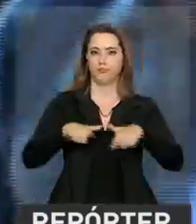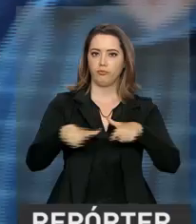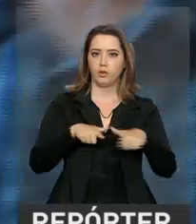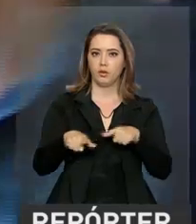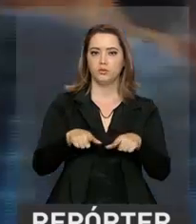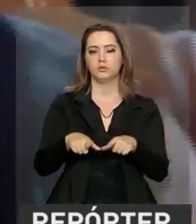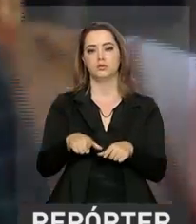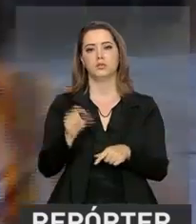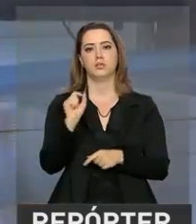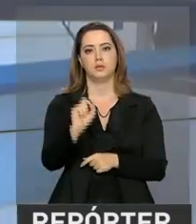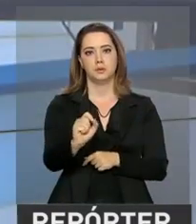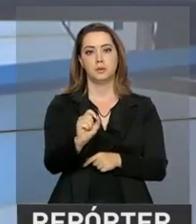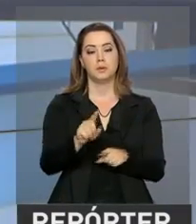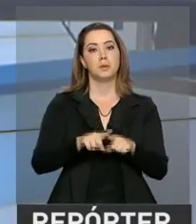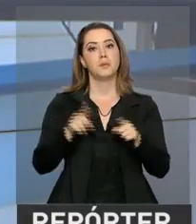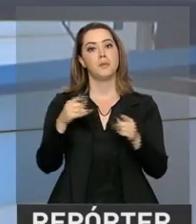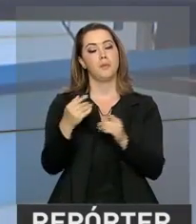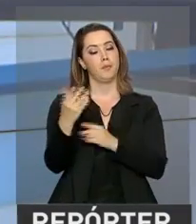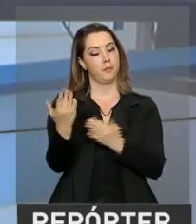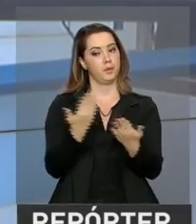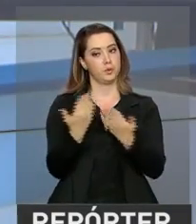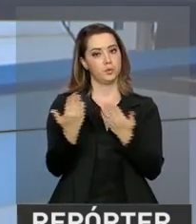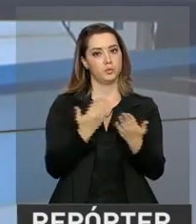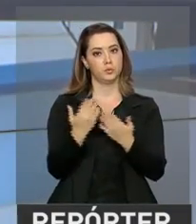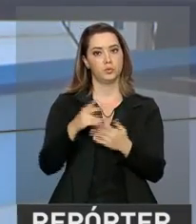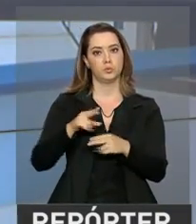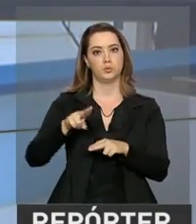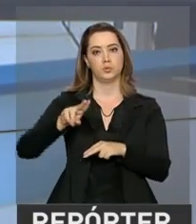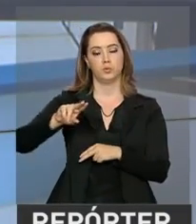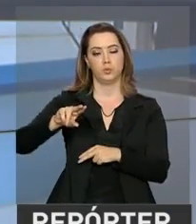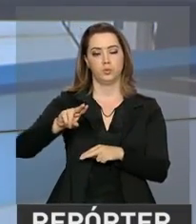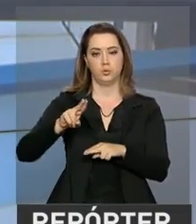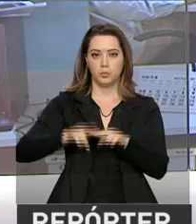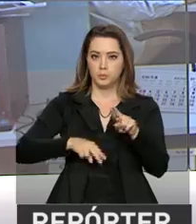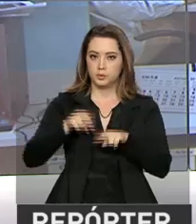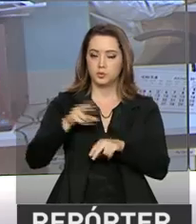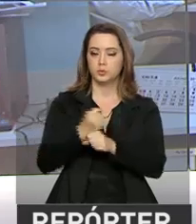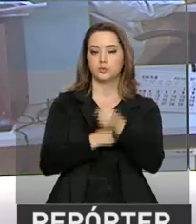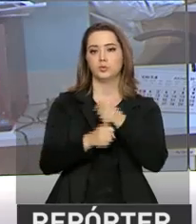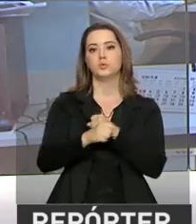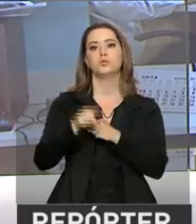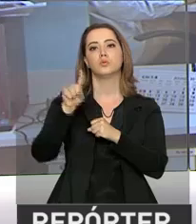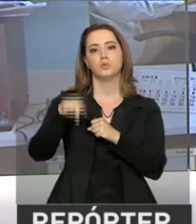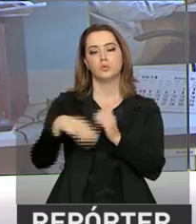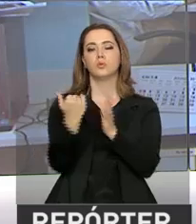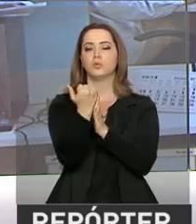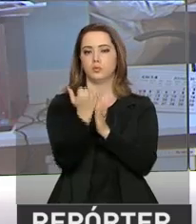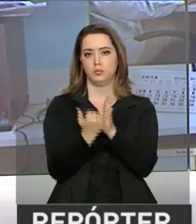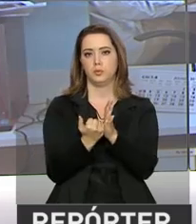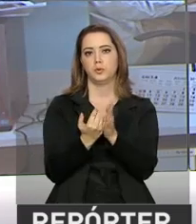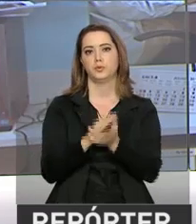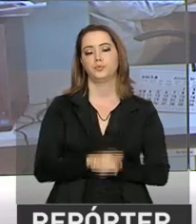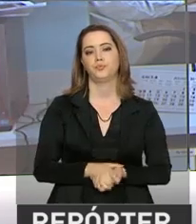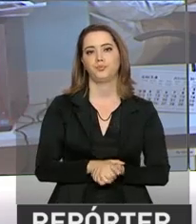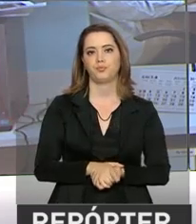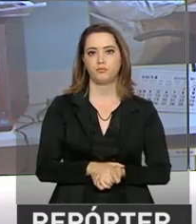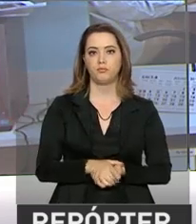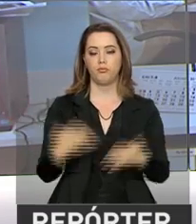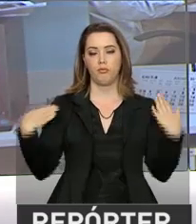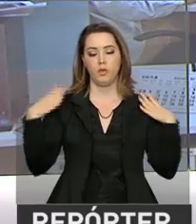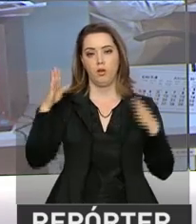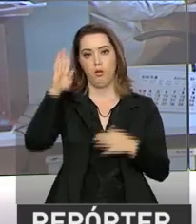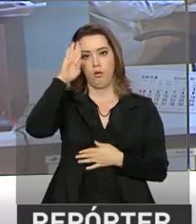retração, o número é menor do que o registrado em junho de 2015. A Marinha do Brasil divulgou nota informando que